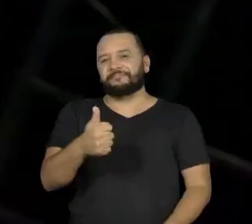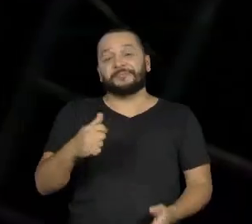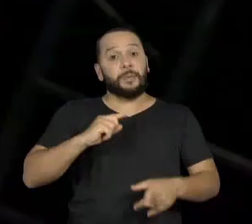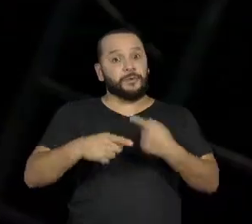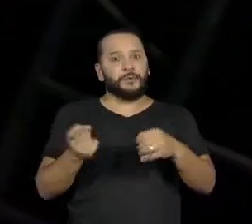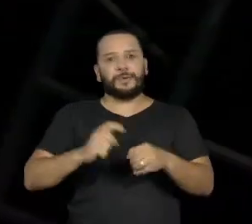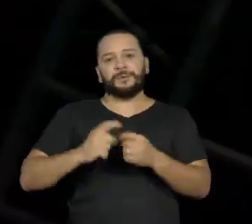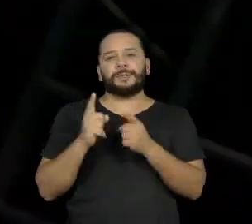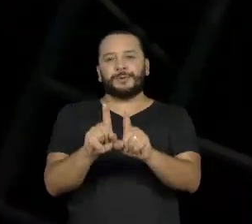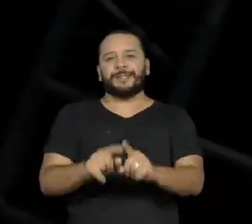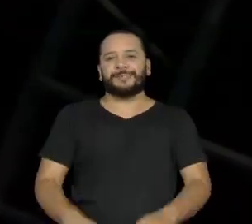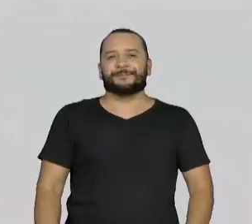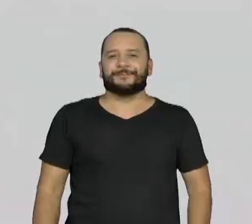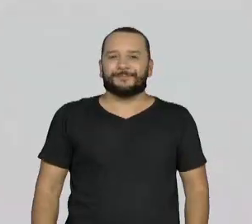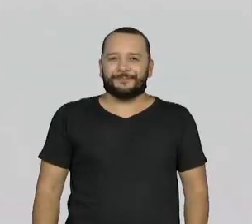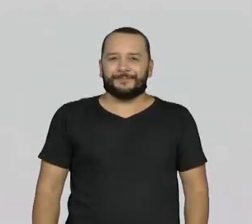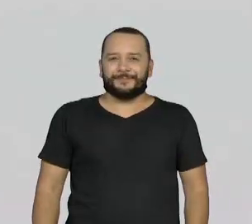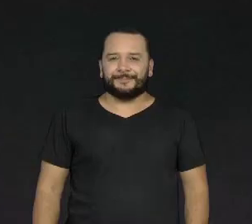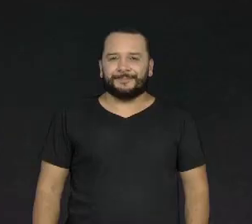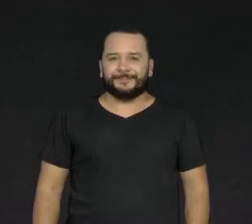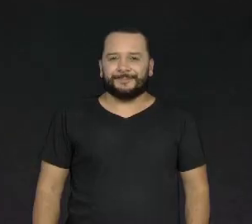Voltamos já já com o Persona.